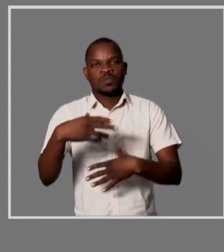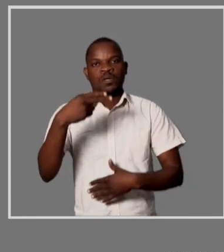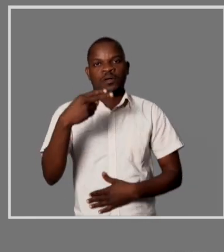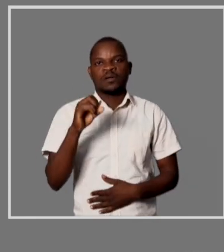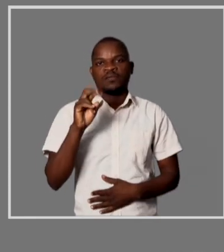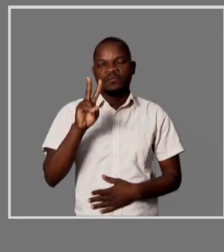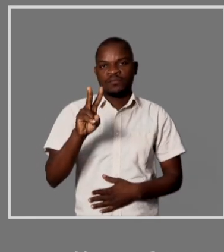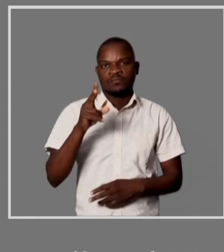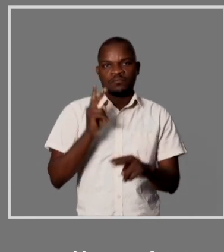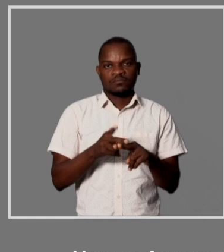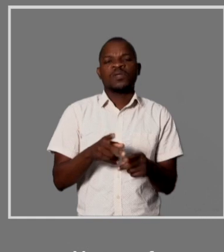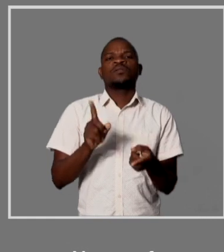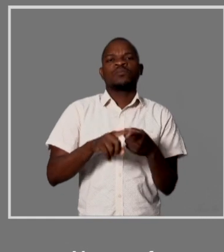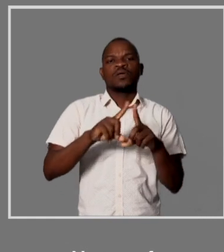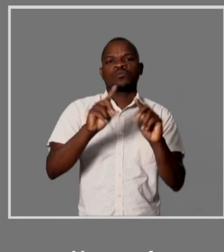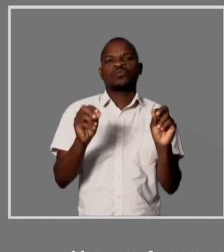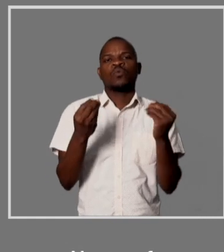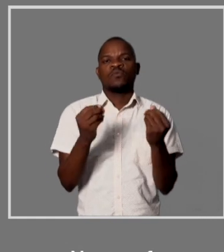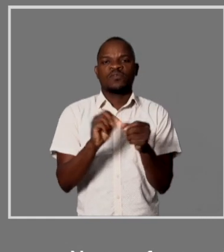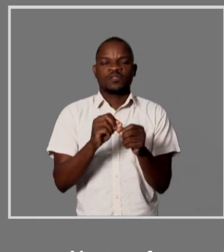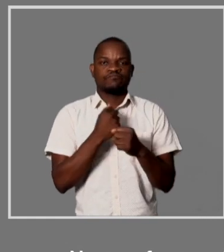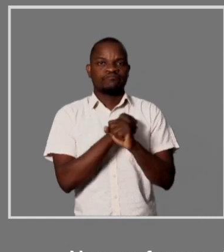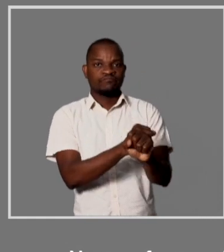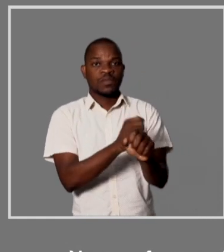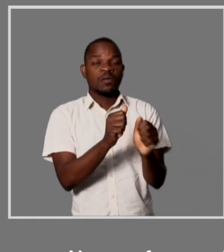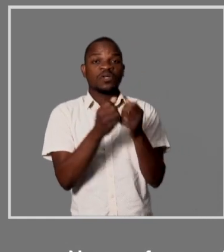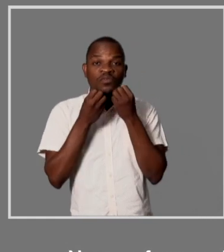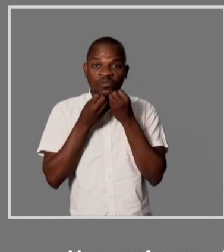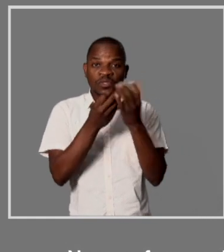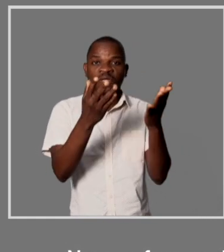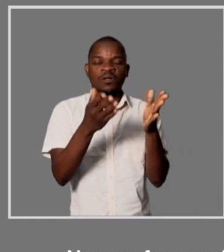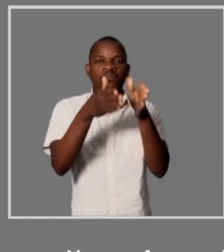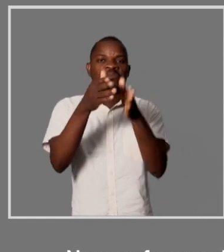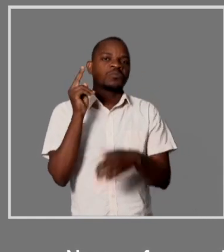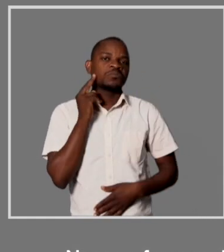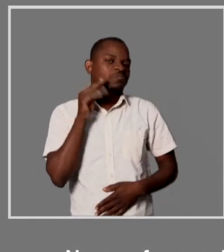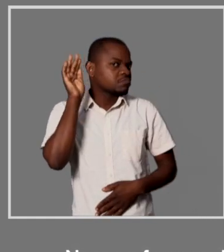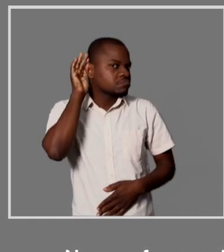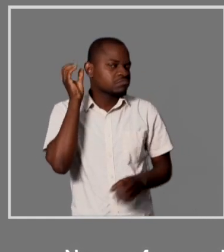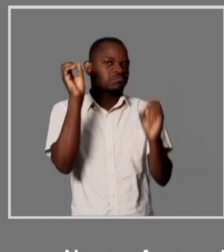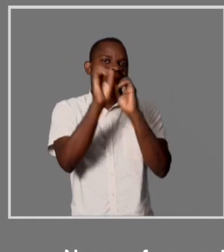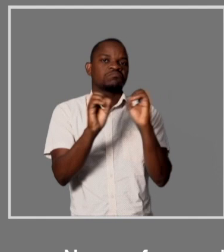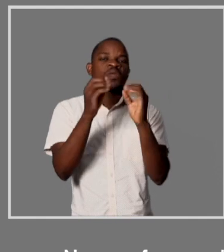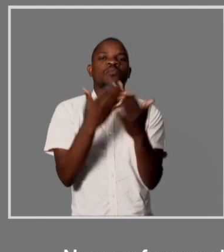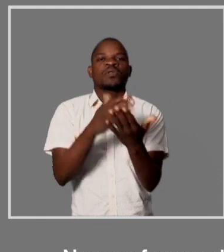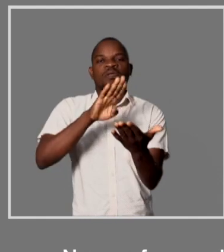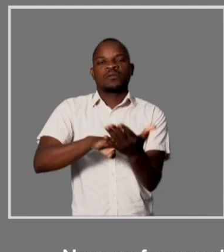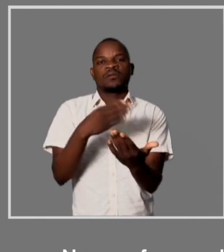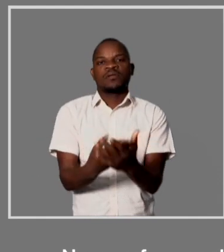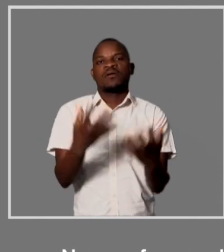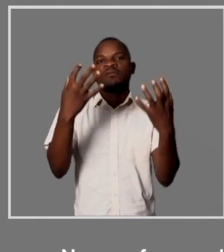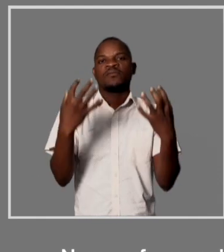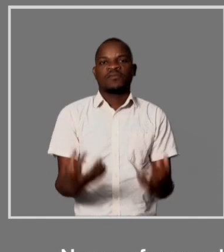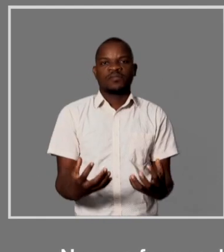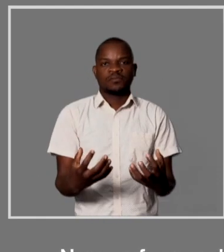HIV e SIDA, mas nem as formas de prevenção. Mas a informação não passa melhor para essa pessoa porque não está lá um